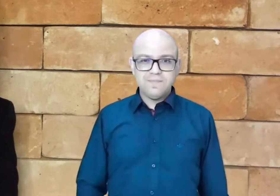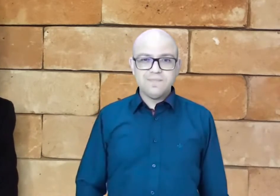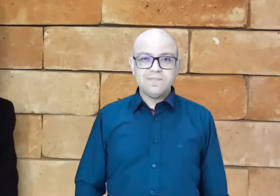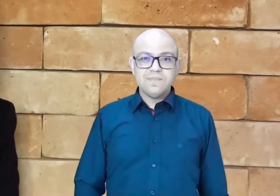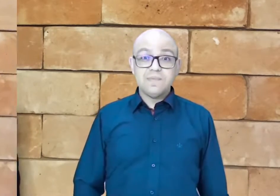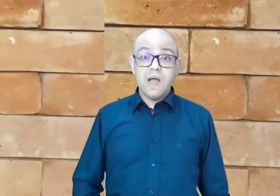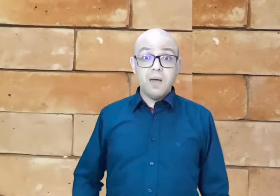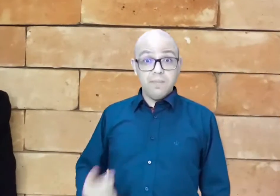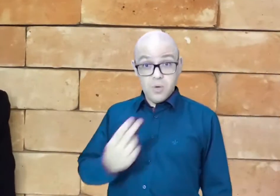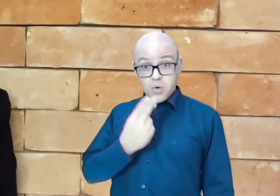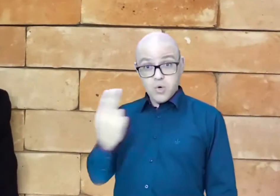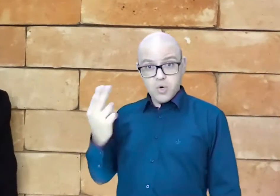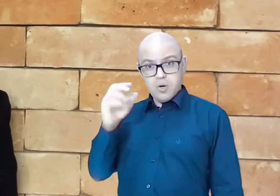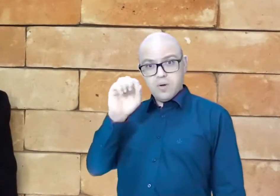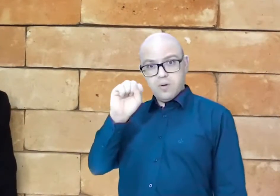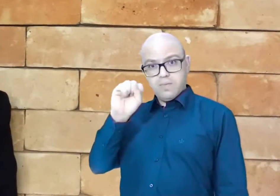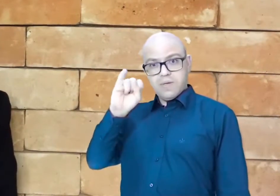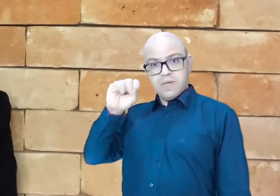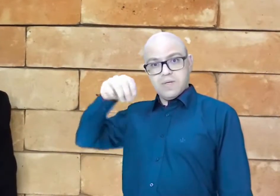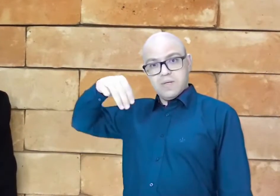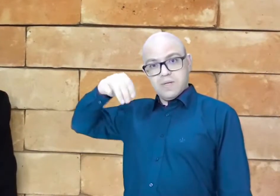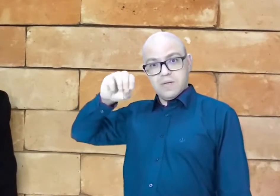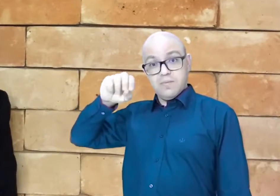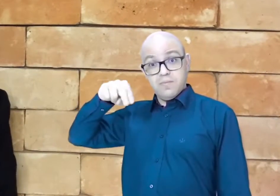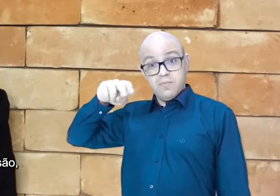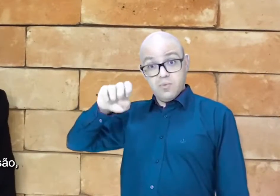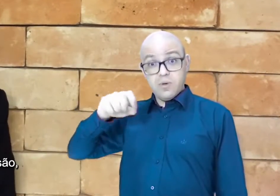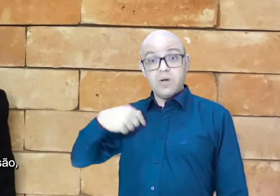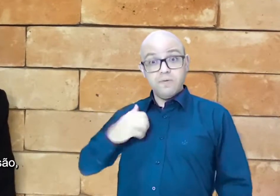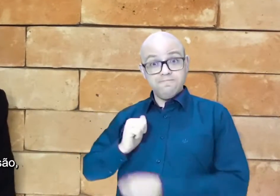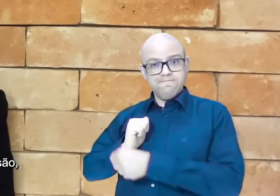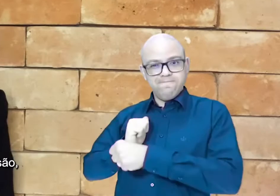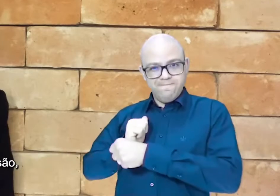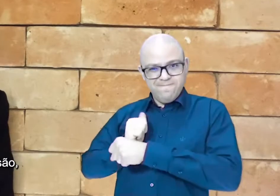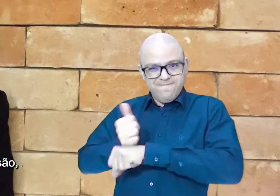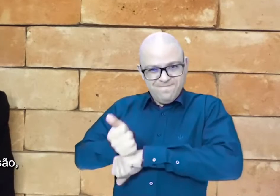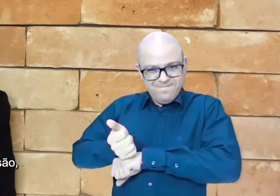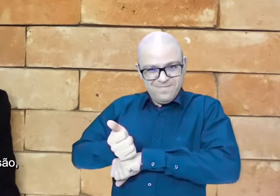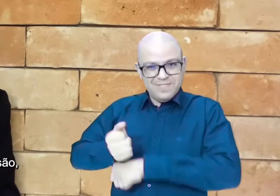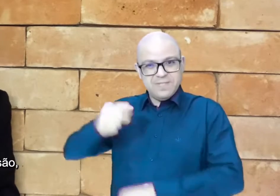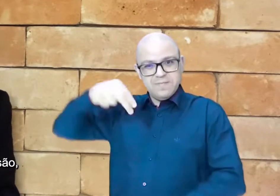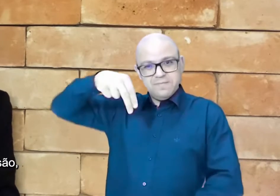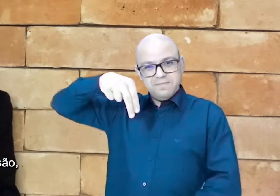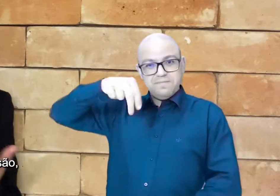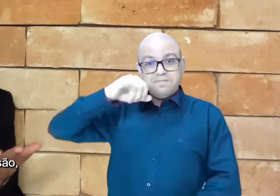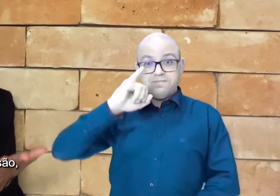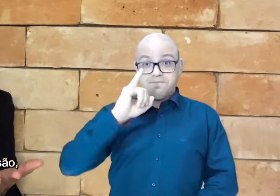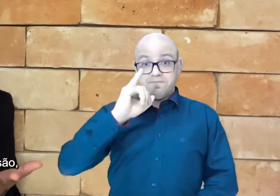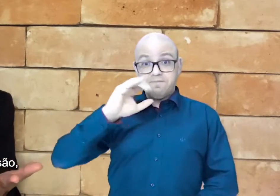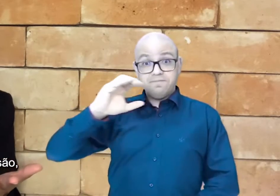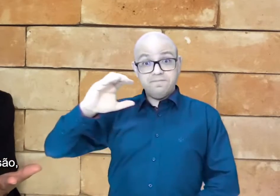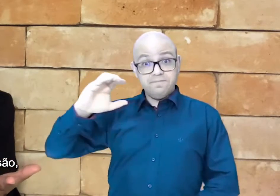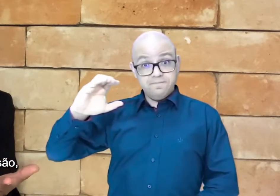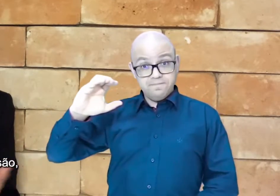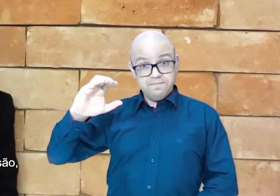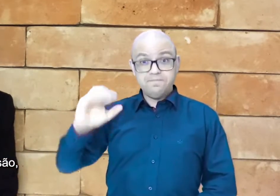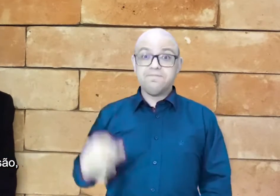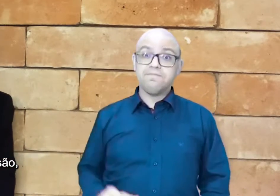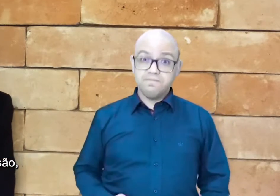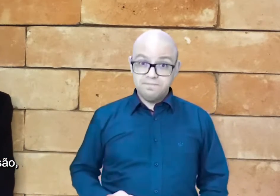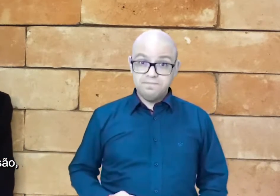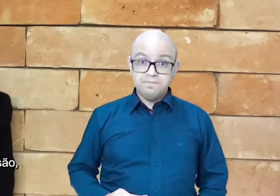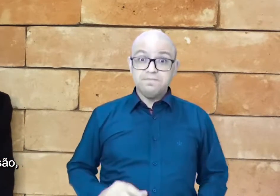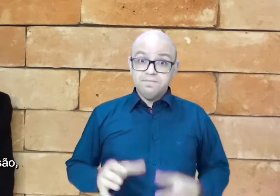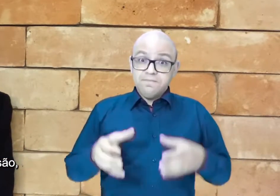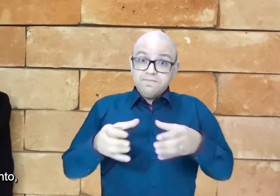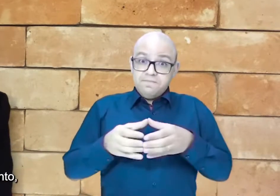de libras. Meu nome é Simone Cozenza, eu sou a Supervisora do Núcleo de Inclusão, Acessibilidade e